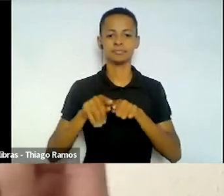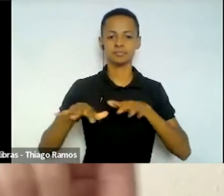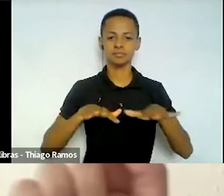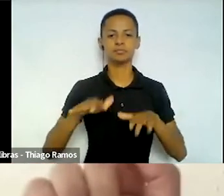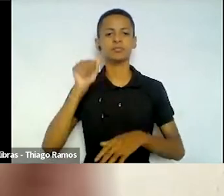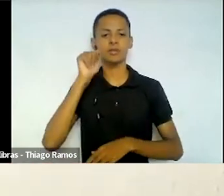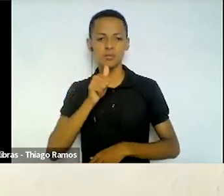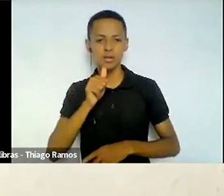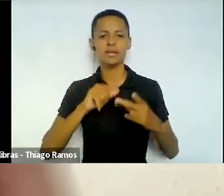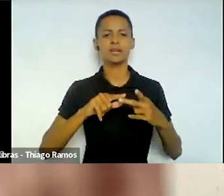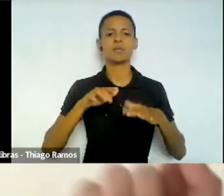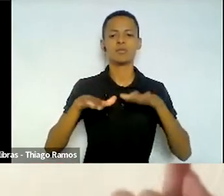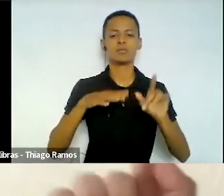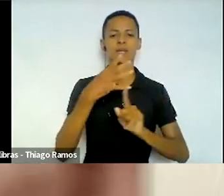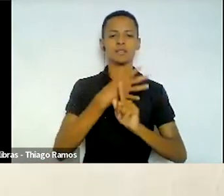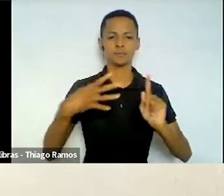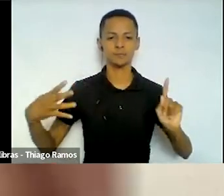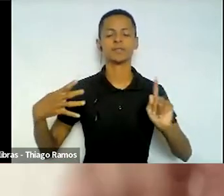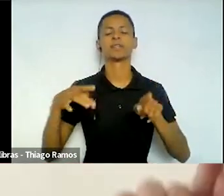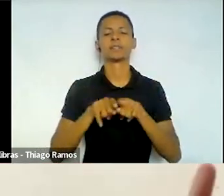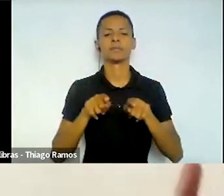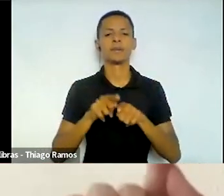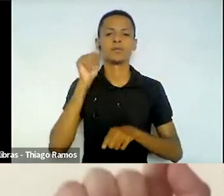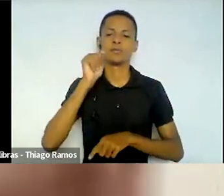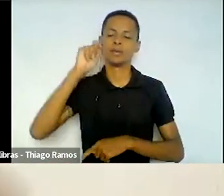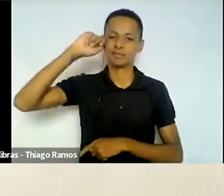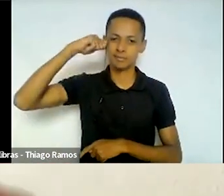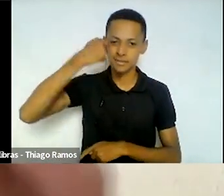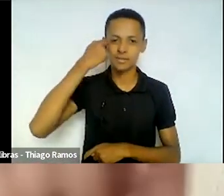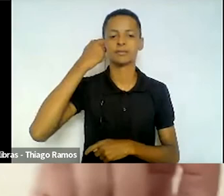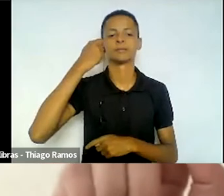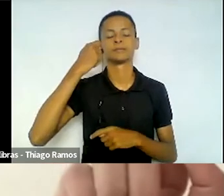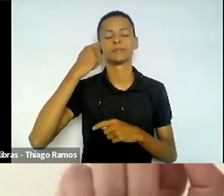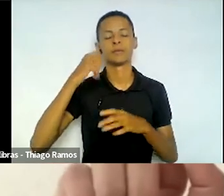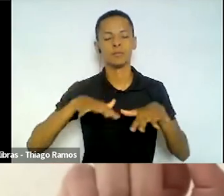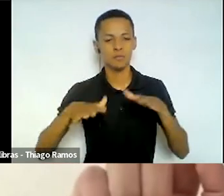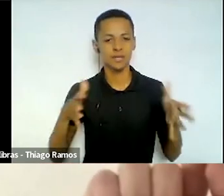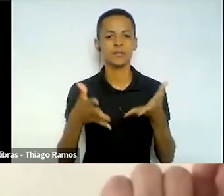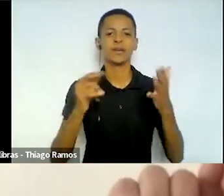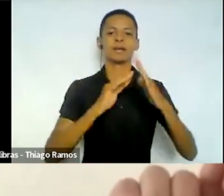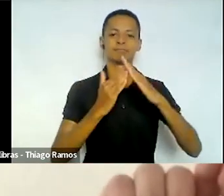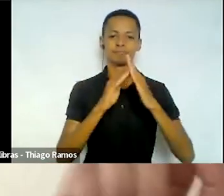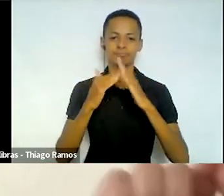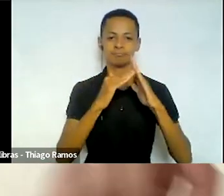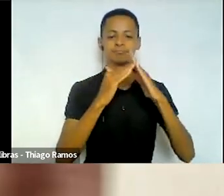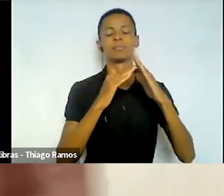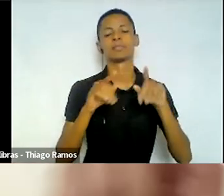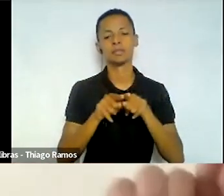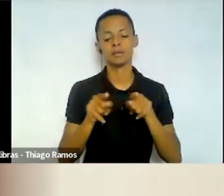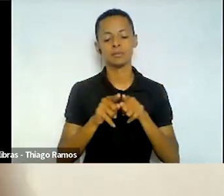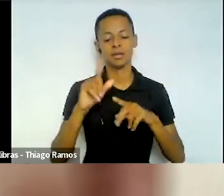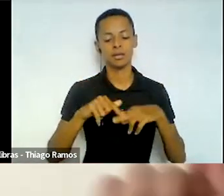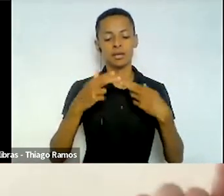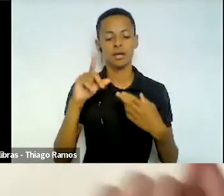movimentos LGBTQIA+, com movimentos negros, com movimentos de favelas, o partido de esquerda